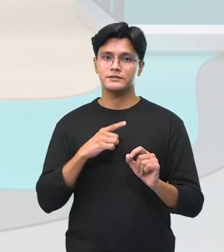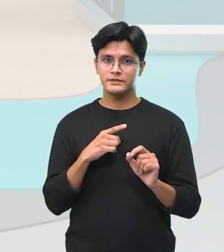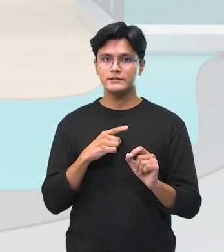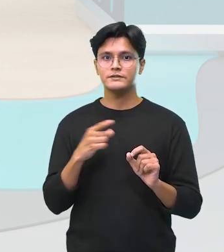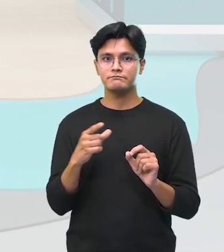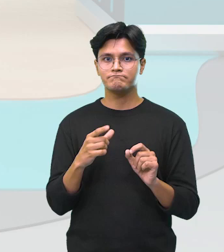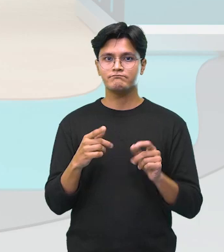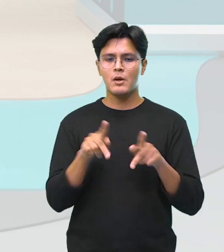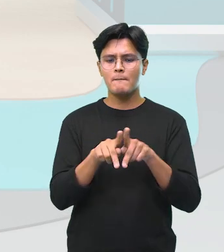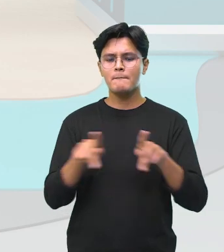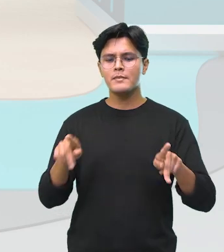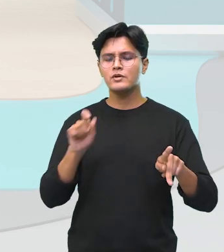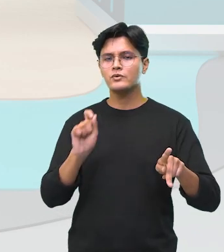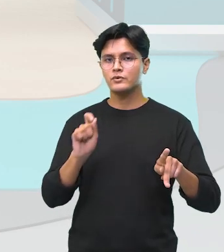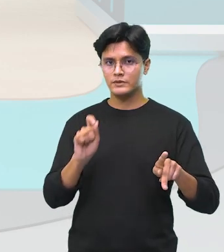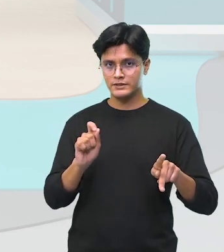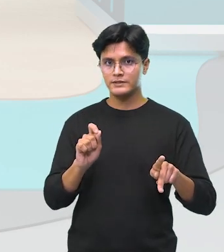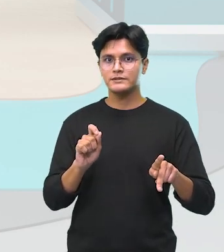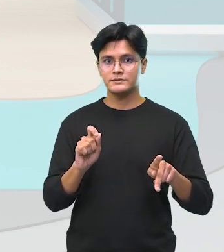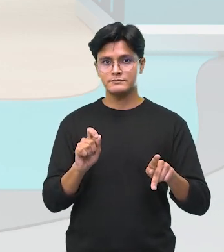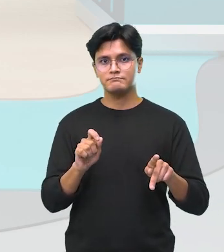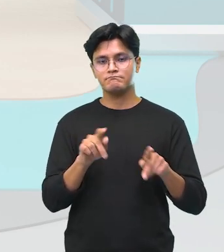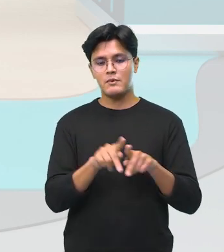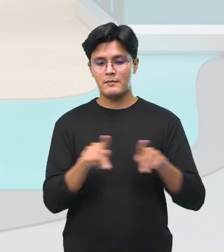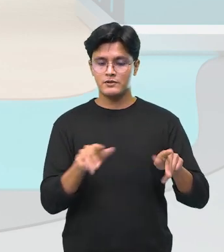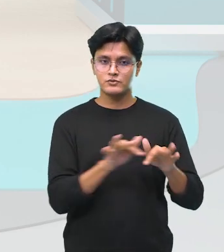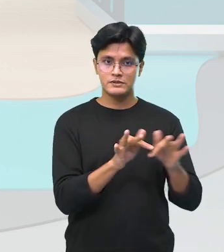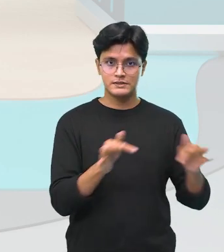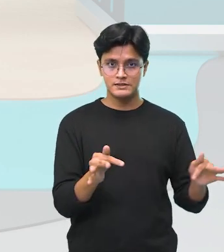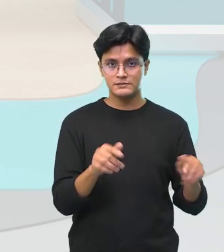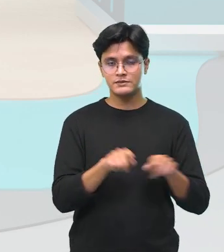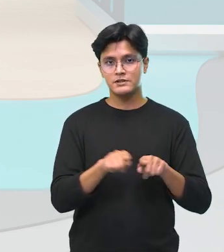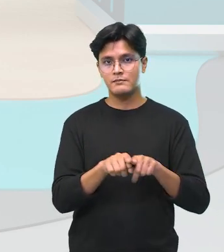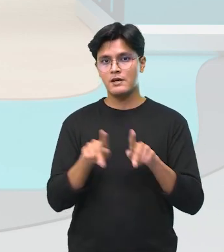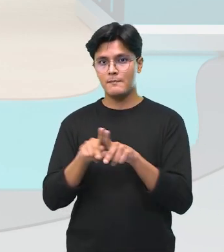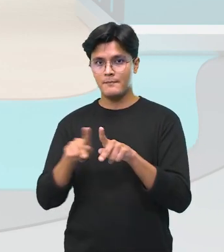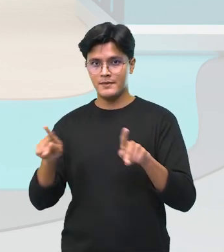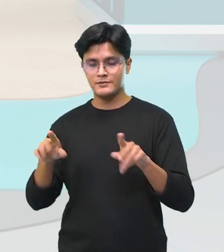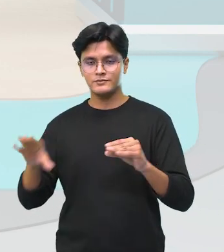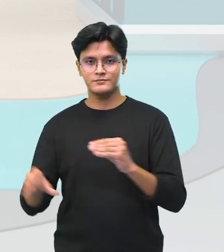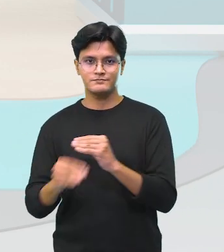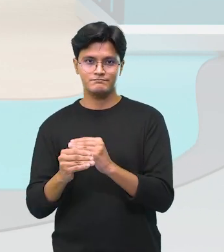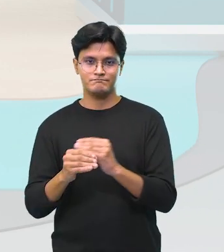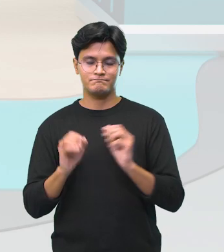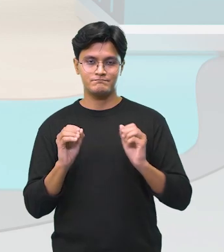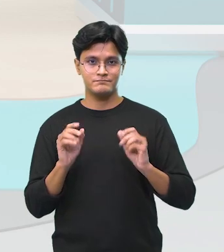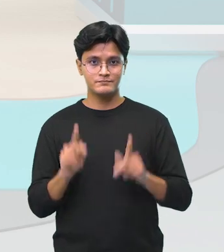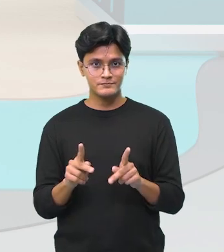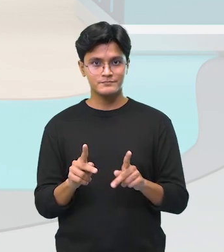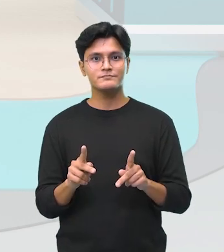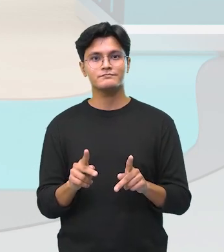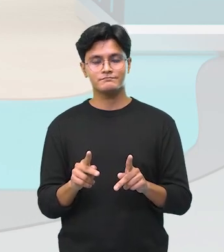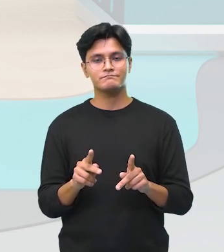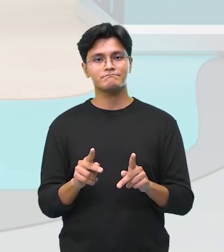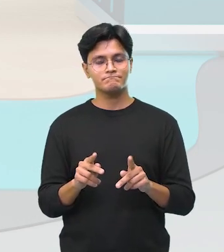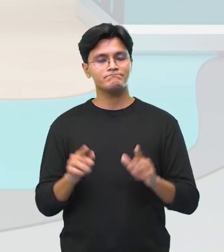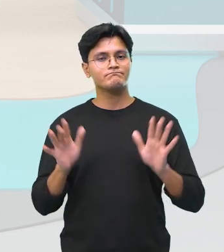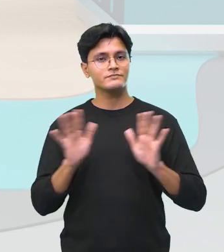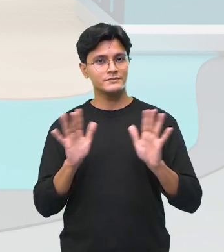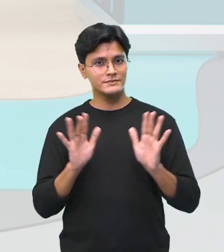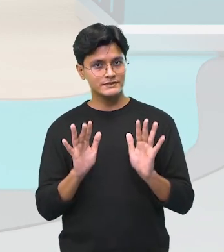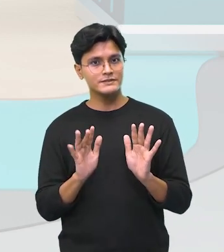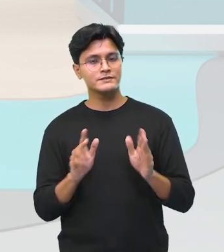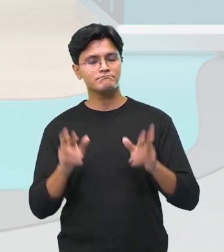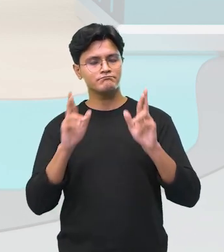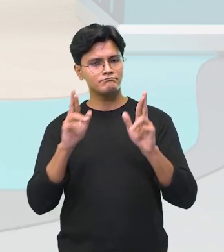dos períodos, né, o que é um período simples e o que é um período composto. Ok? Eu vou ficando por aqui, espero